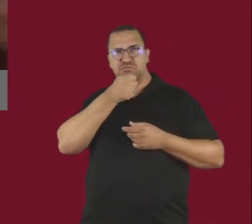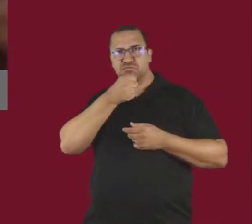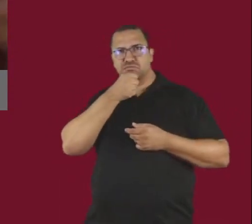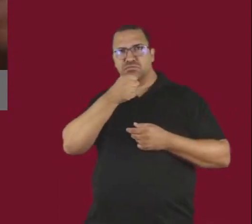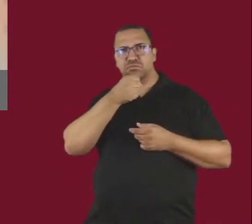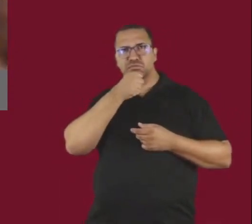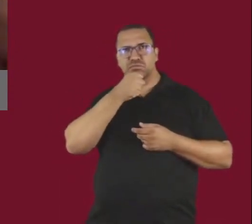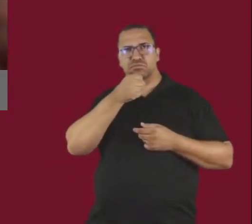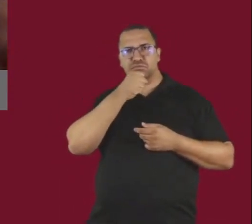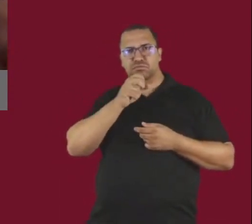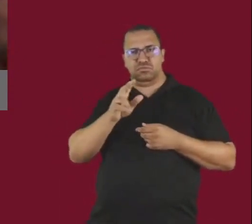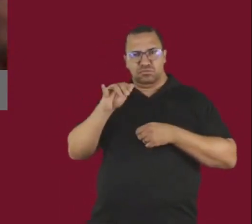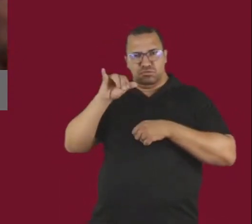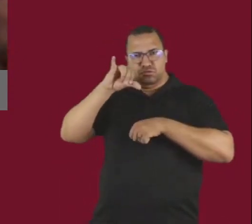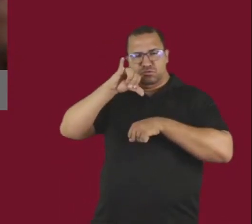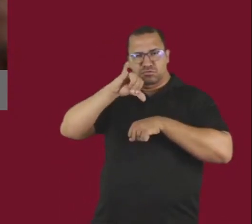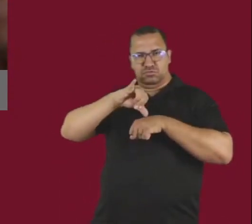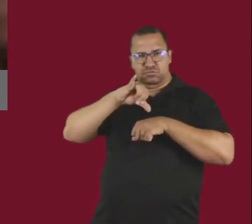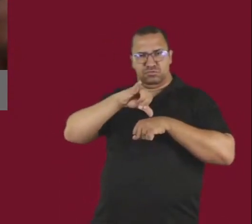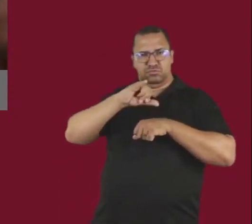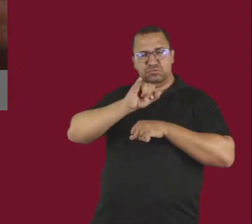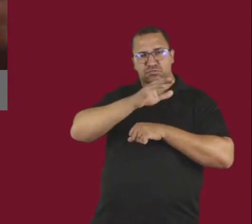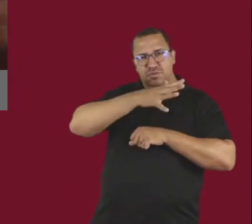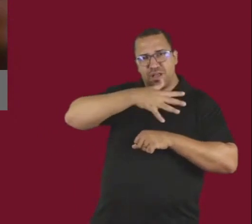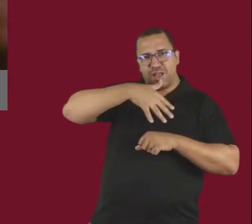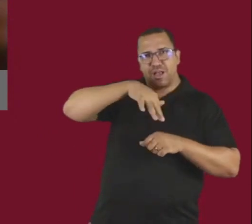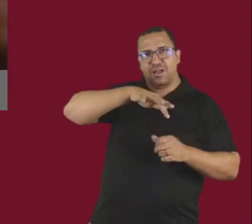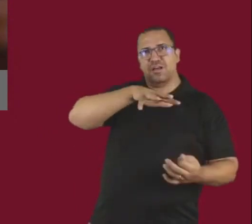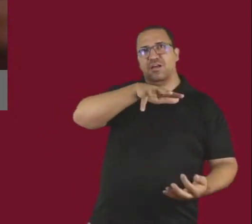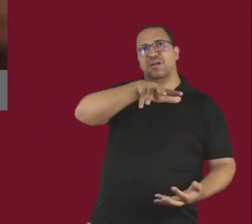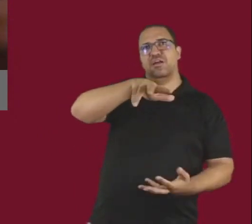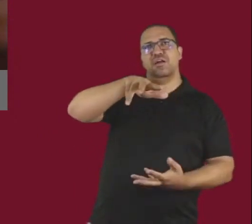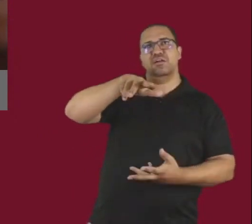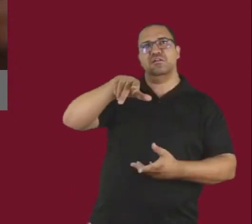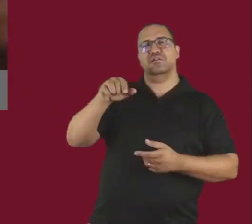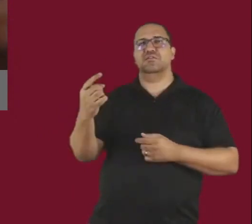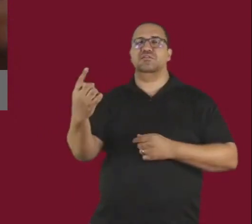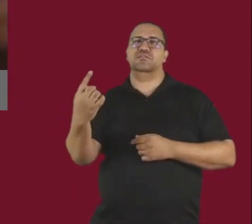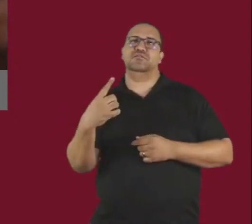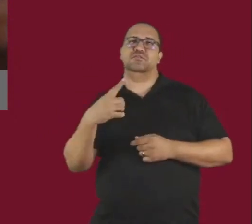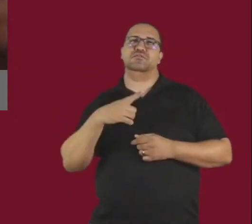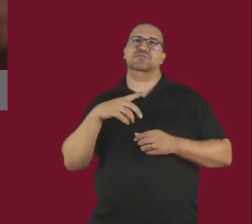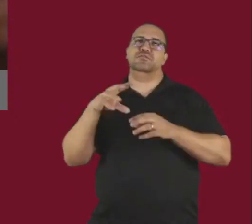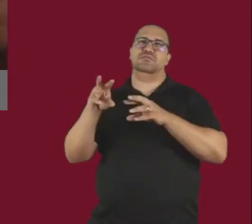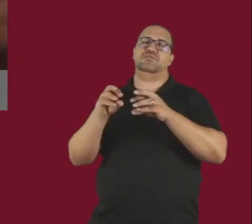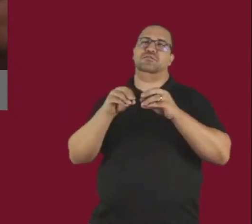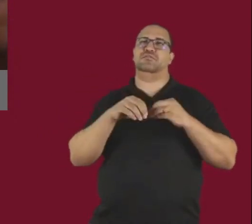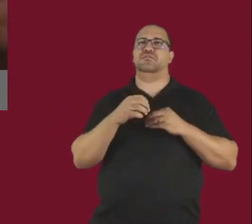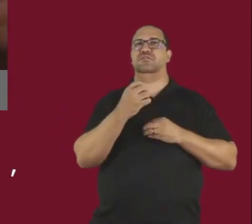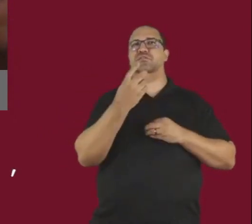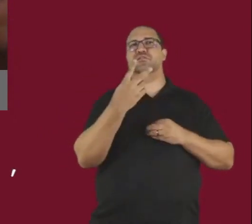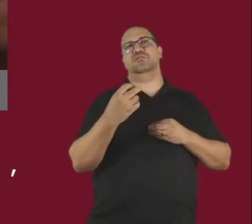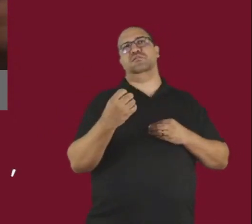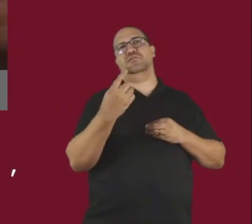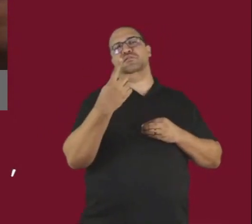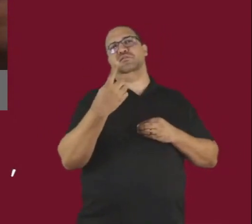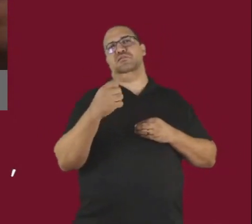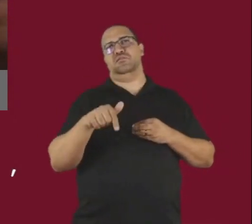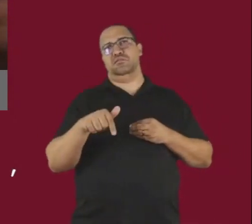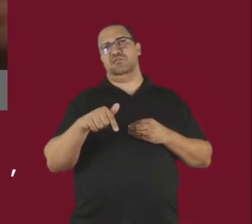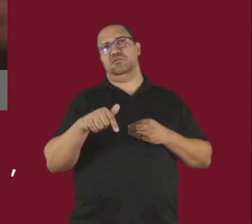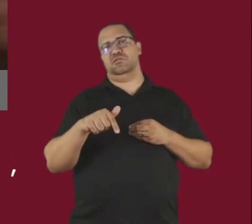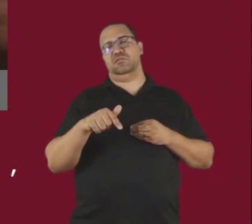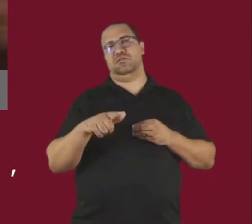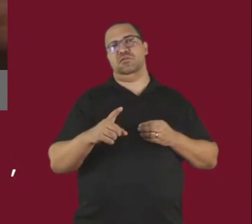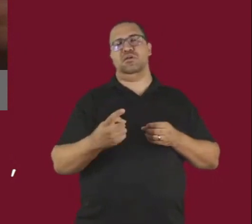mundo? Então eu vim para cá, eu me mudei para cá em 2017, né? Eu levei um ano para poder tornar